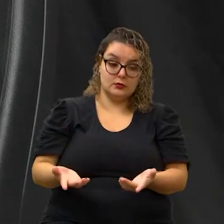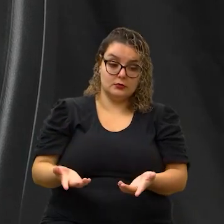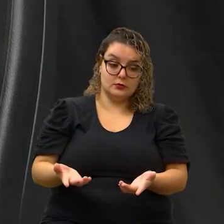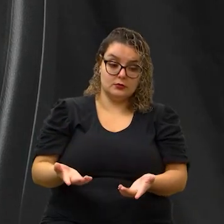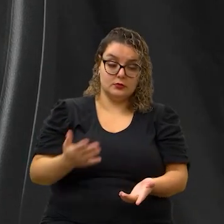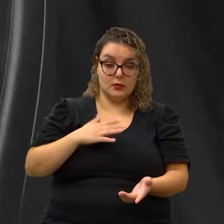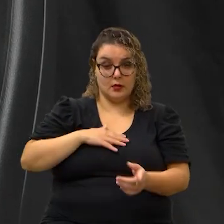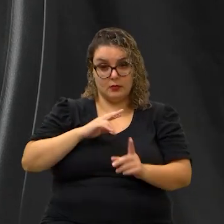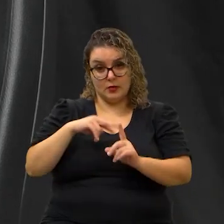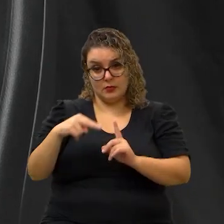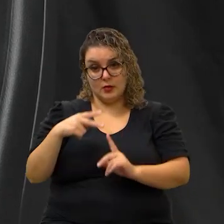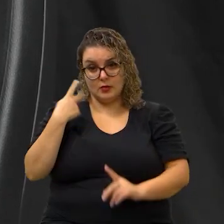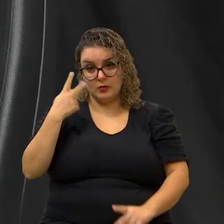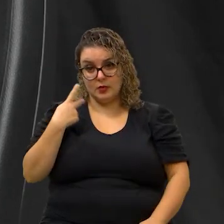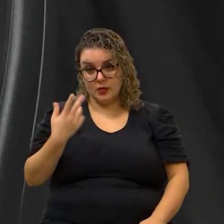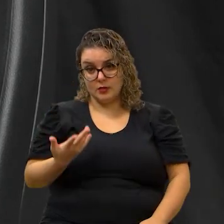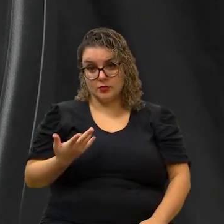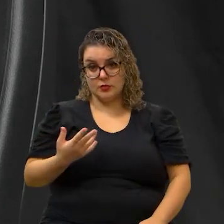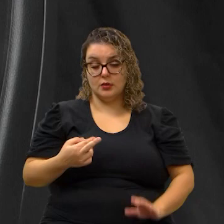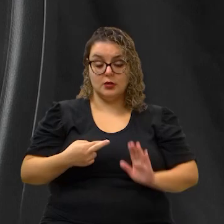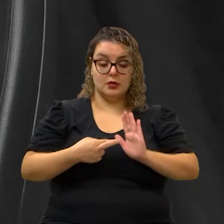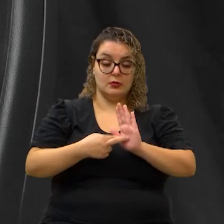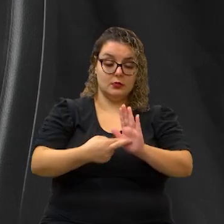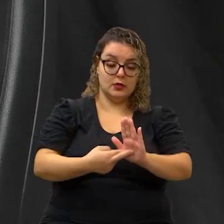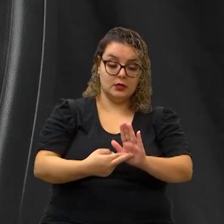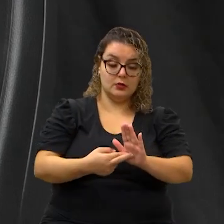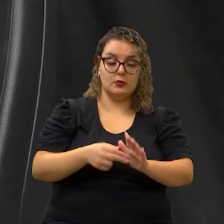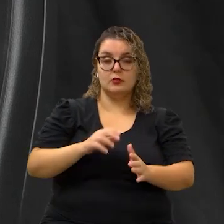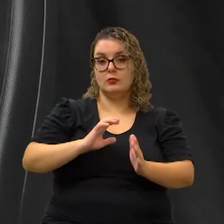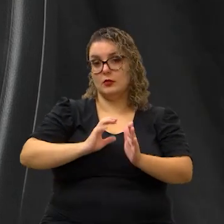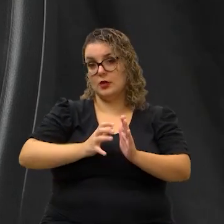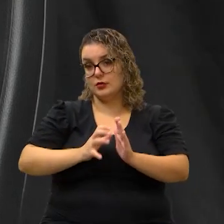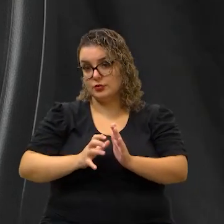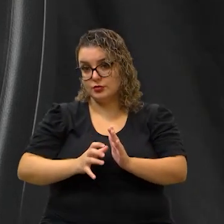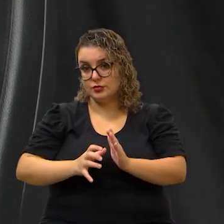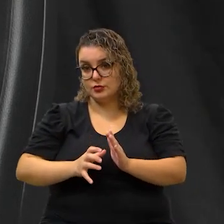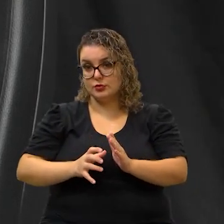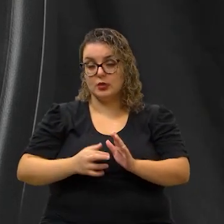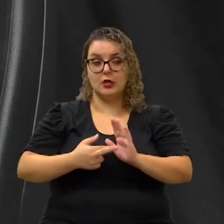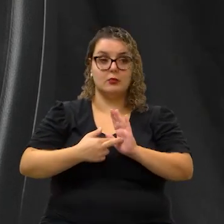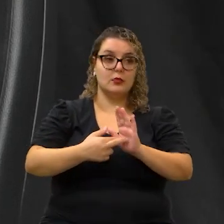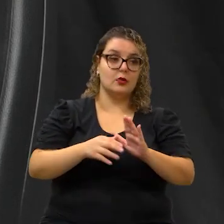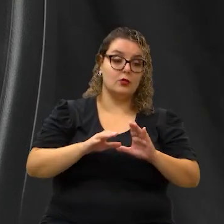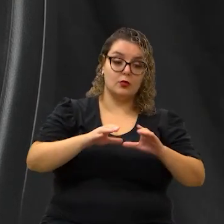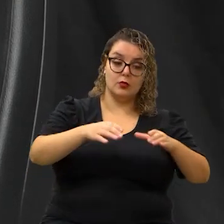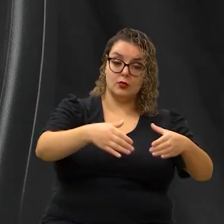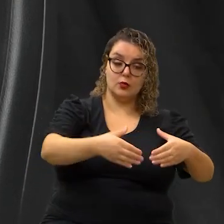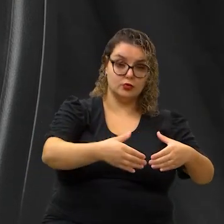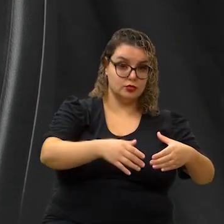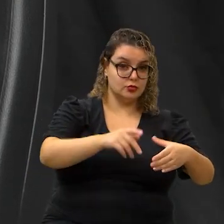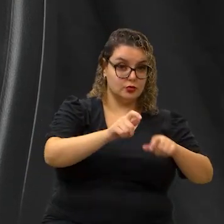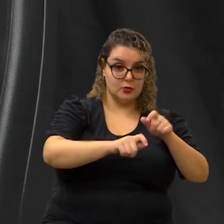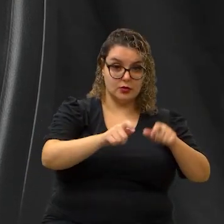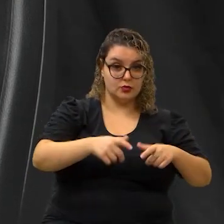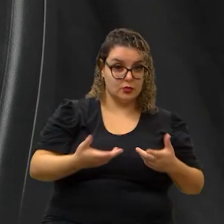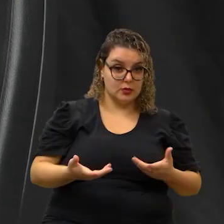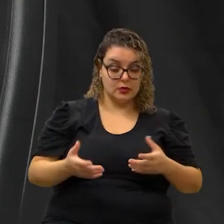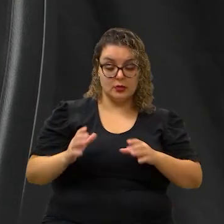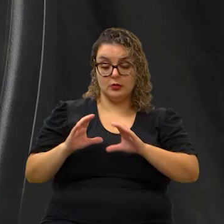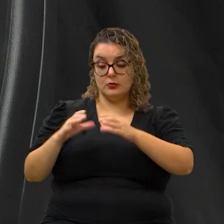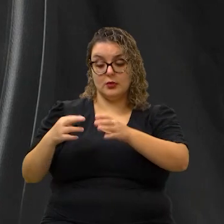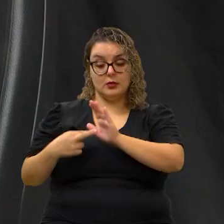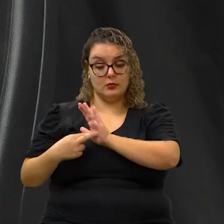aqui. Tá. Porque, na minha visão, um parlamentar, ele representa um partido, ele representa um coletivo de